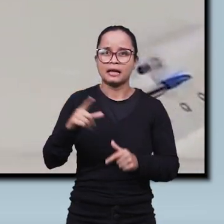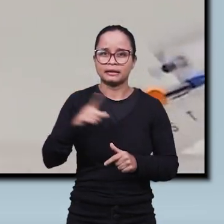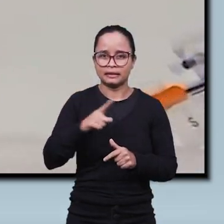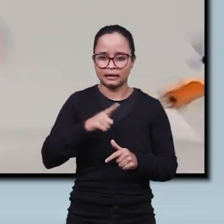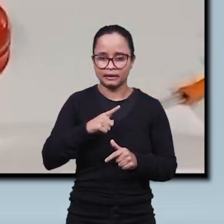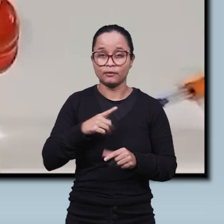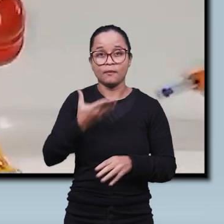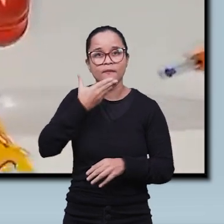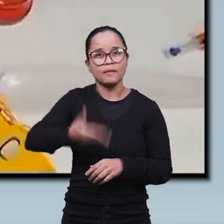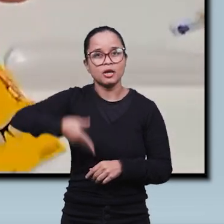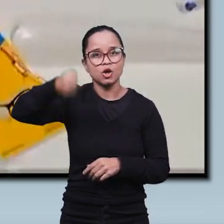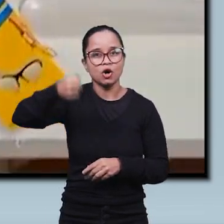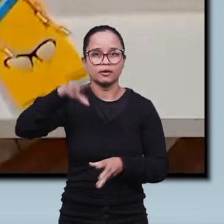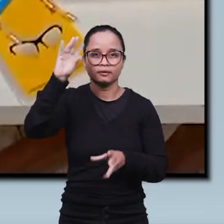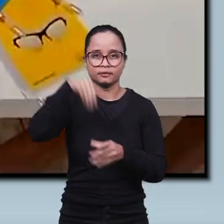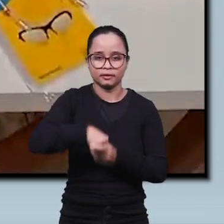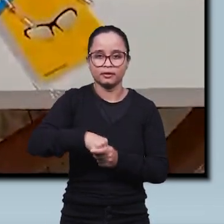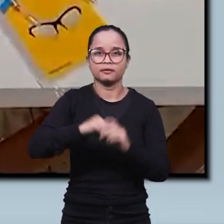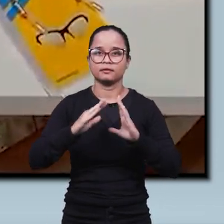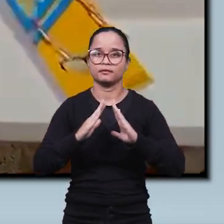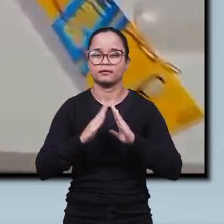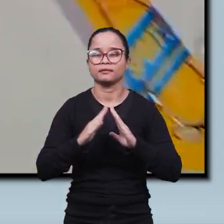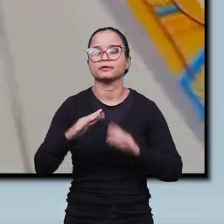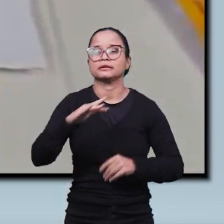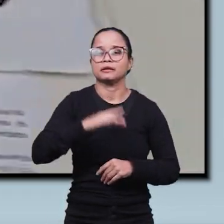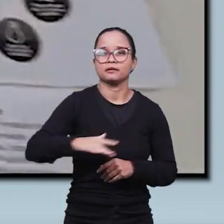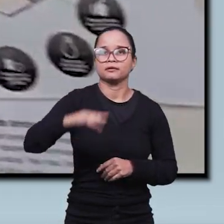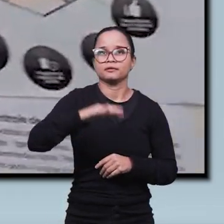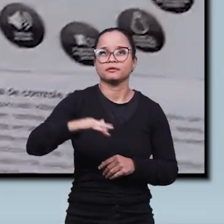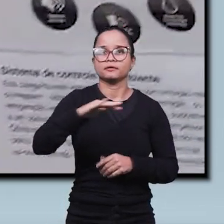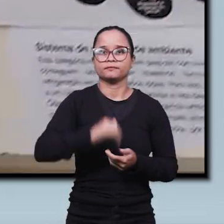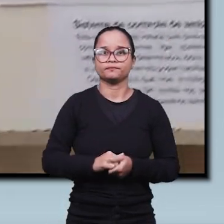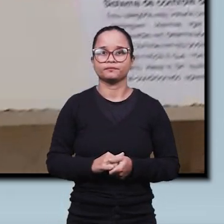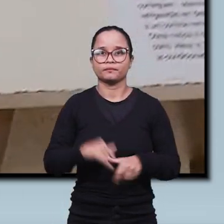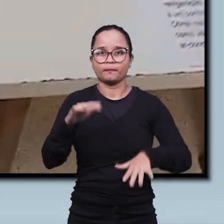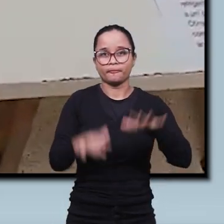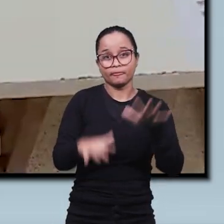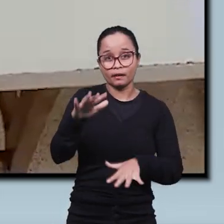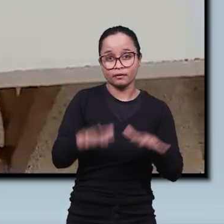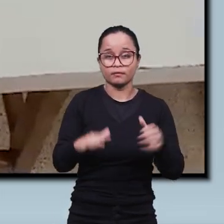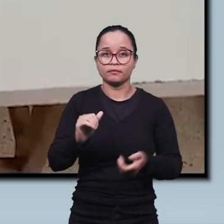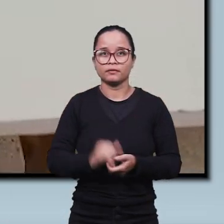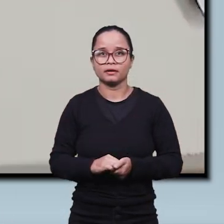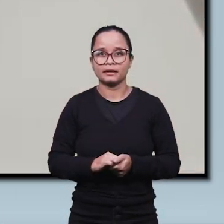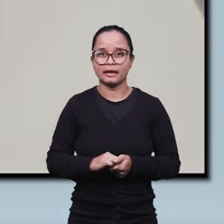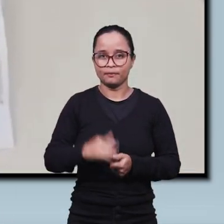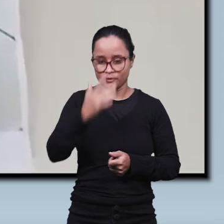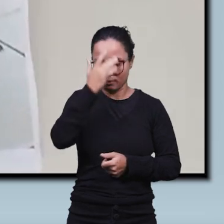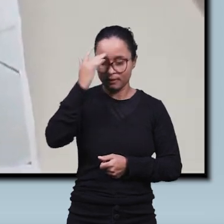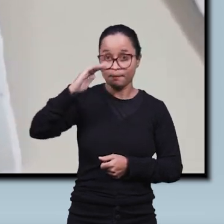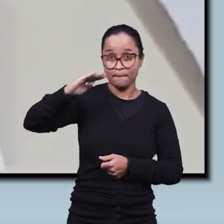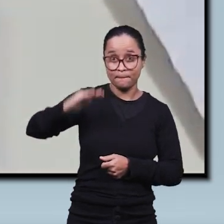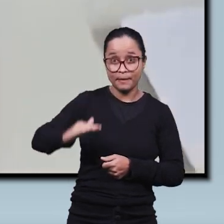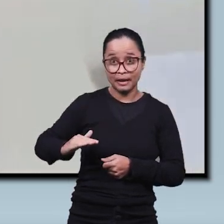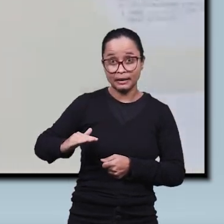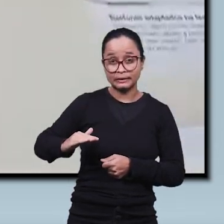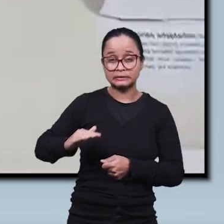do seu ambiente e precisam disso, né? Ou às vezes aquele que tem nanismo. Então nós